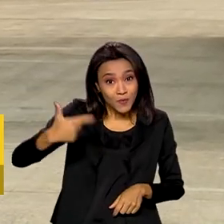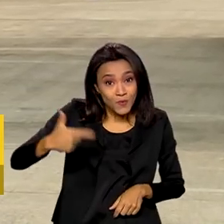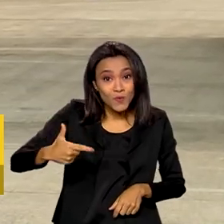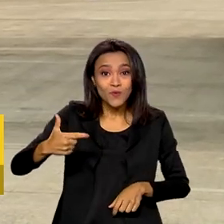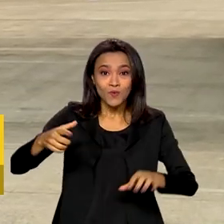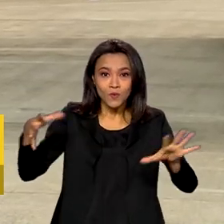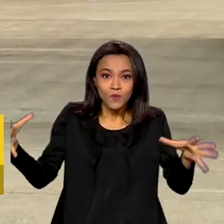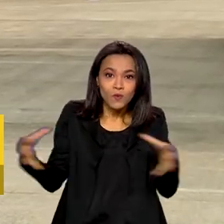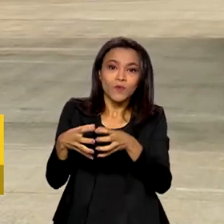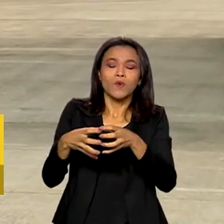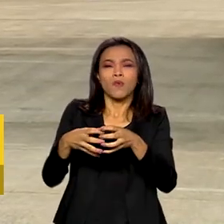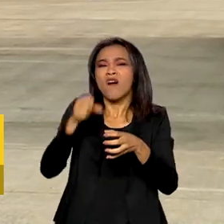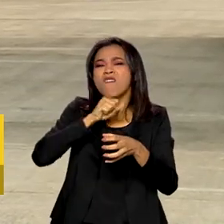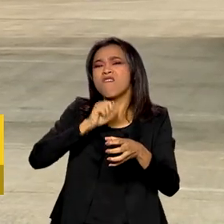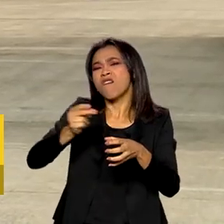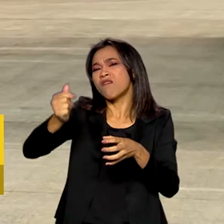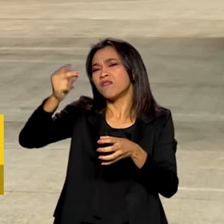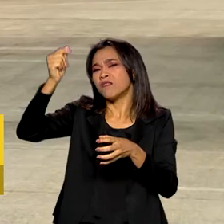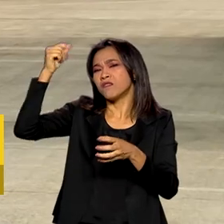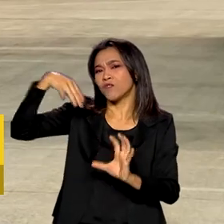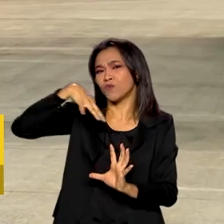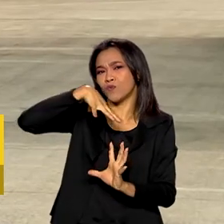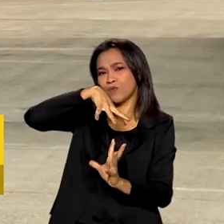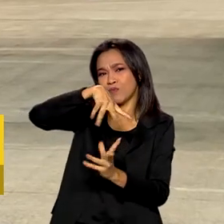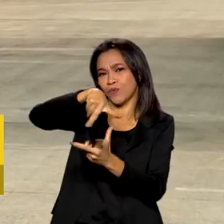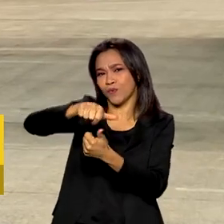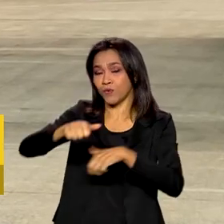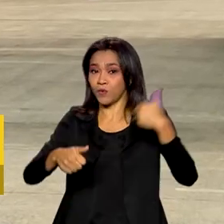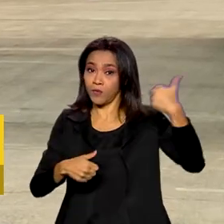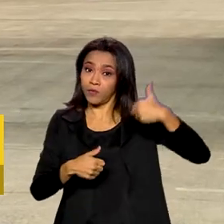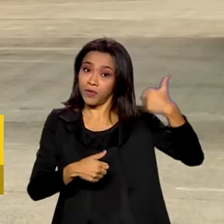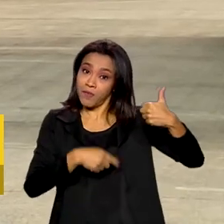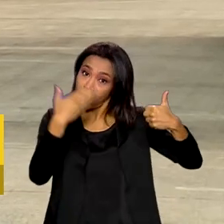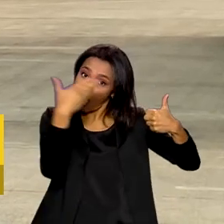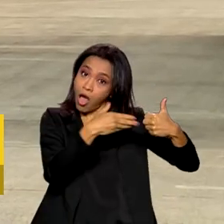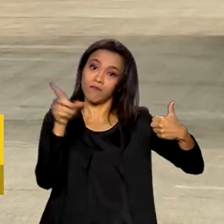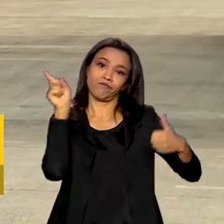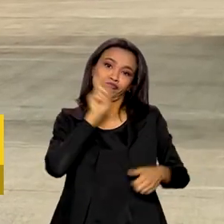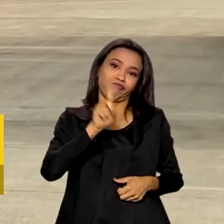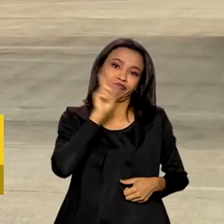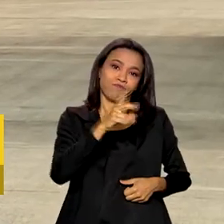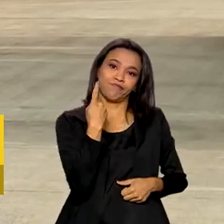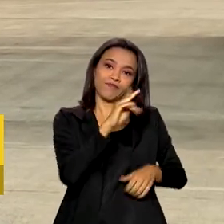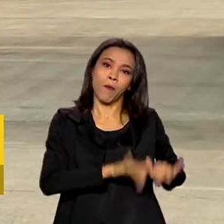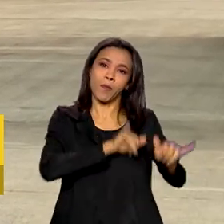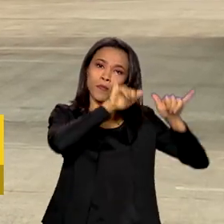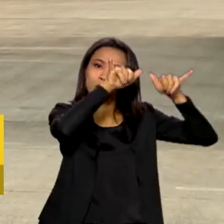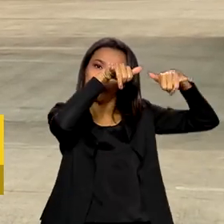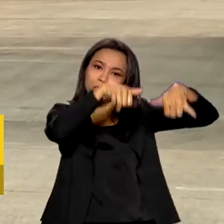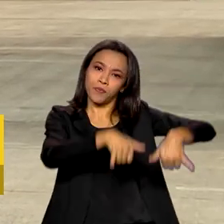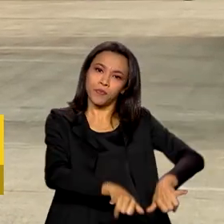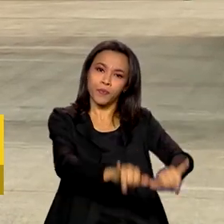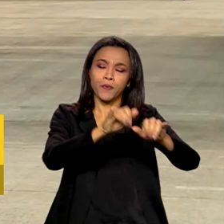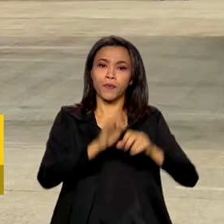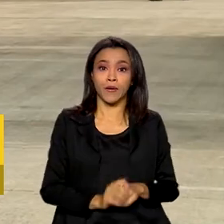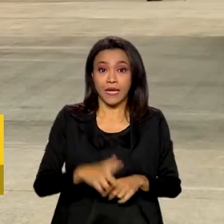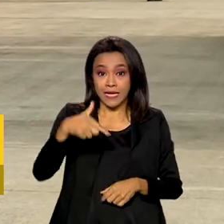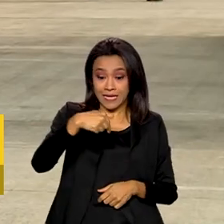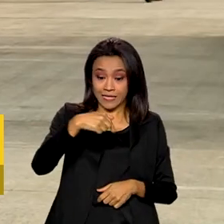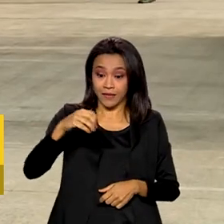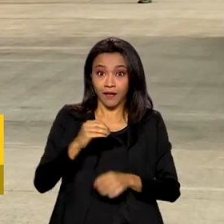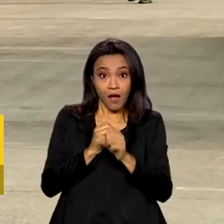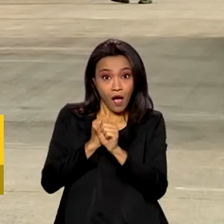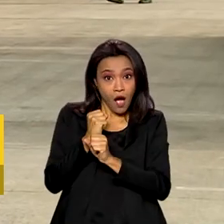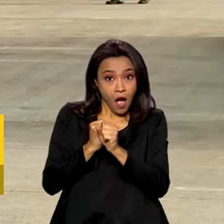do mundo, ficando atrás apenas do esquadrão norte-americano. Em 7 décadas de história, foram